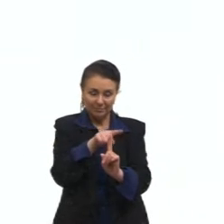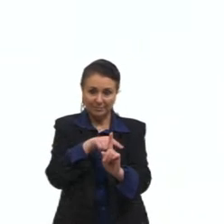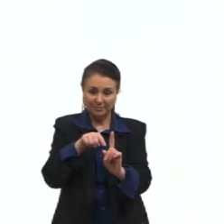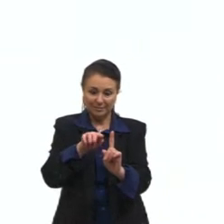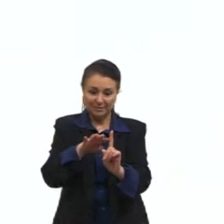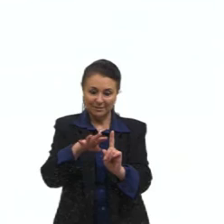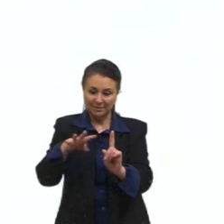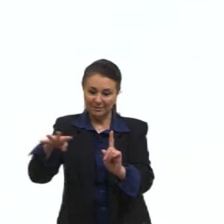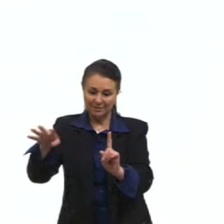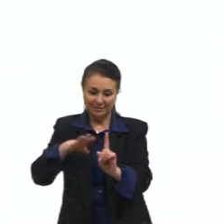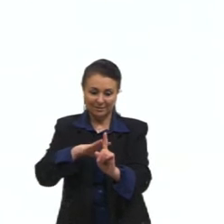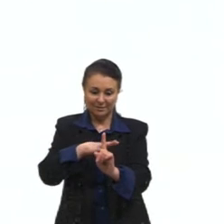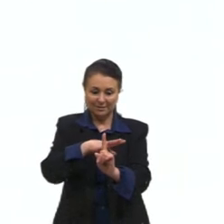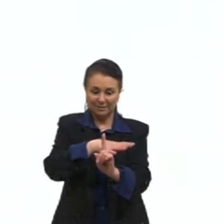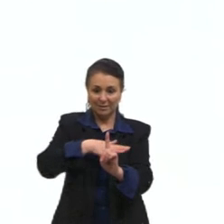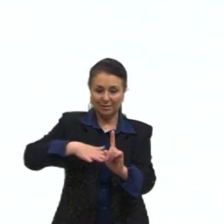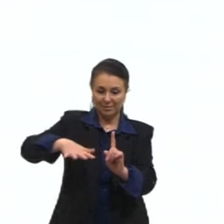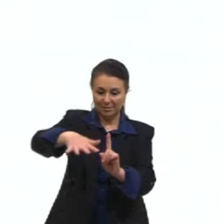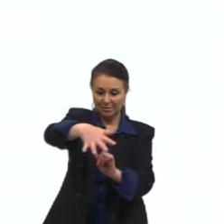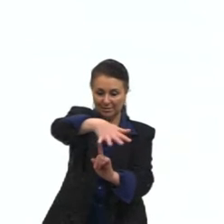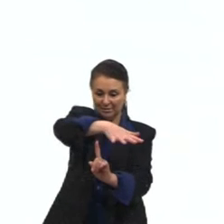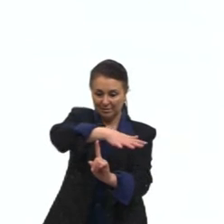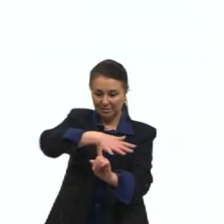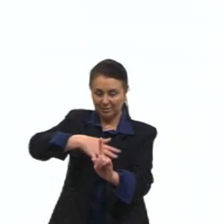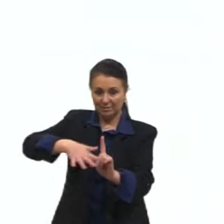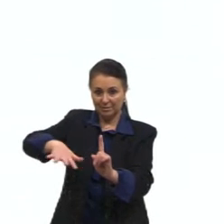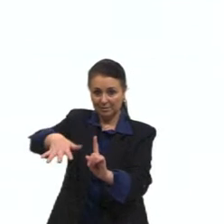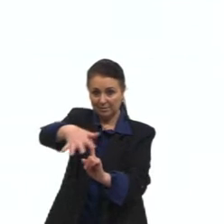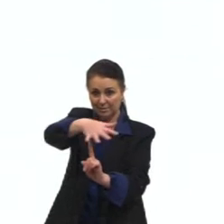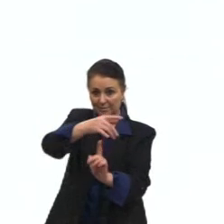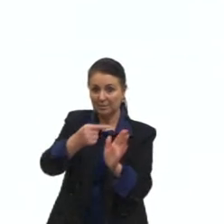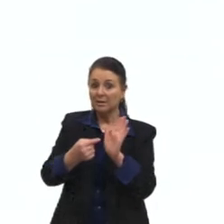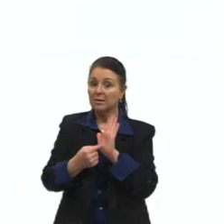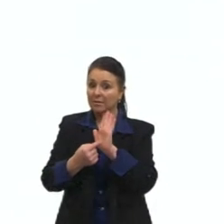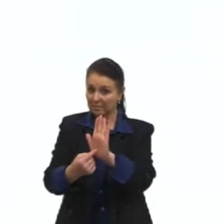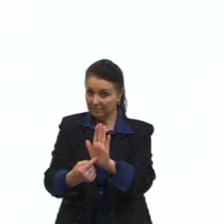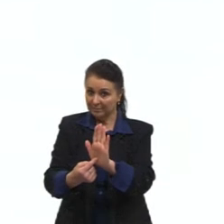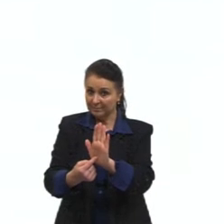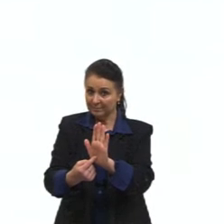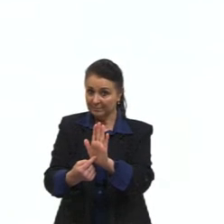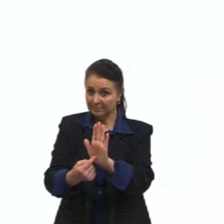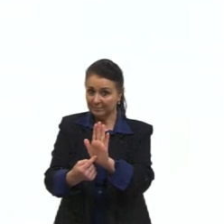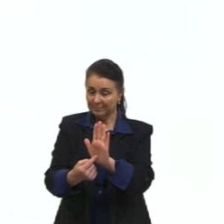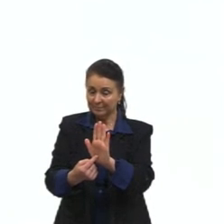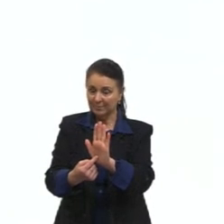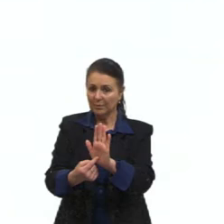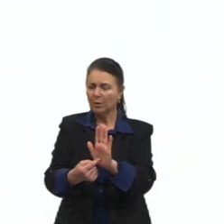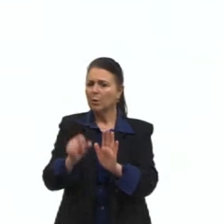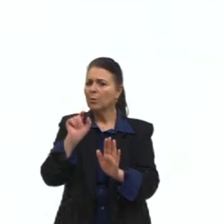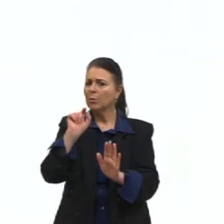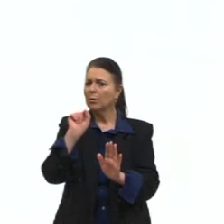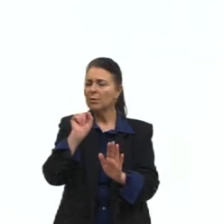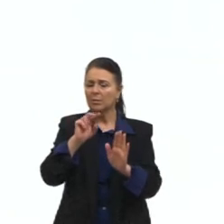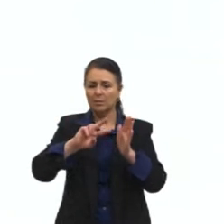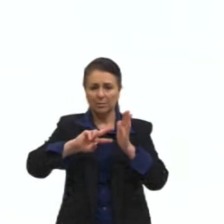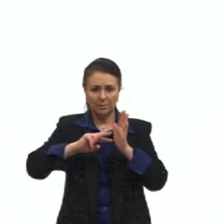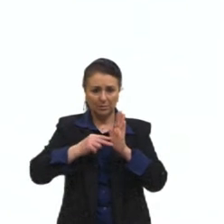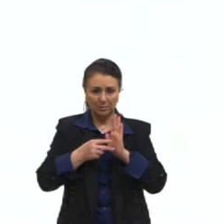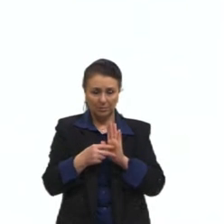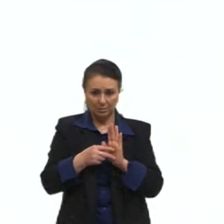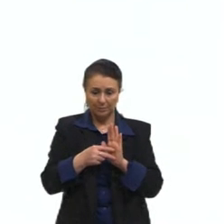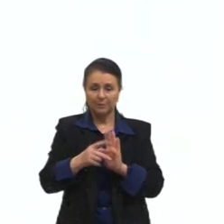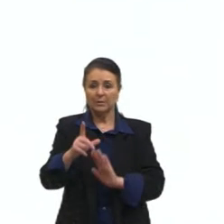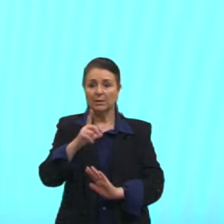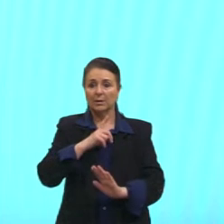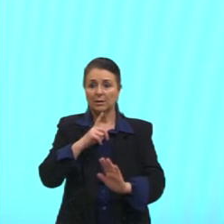a frente de onda no instante posterior. Bom, o que eu estou querendo dizer aqui? Tá? A gente